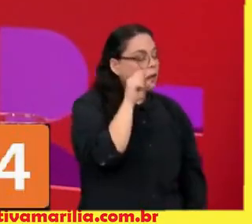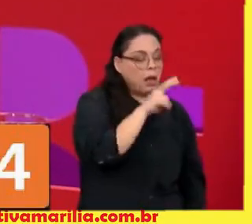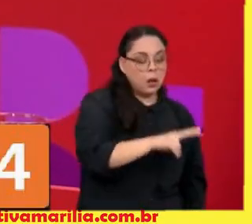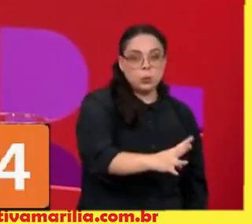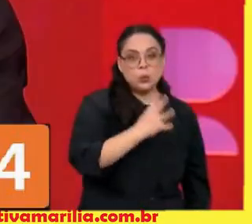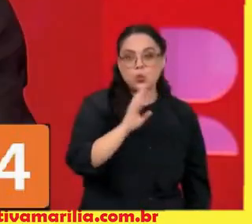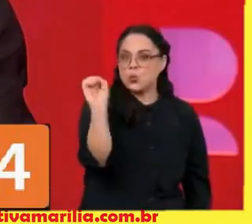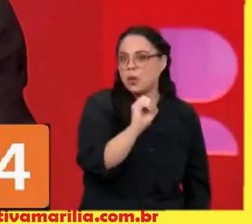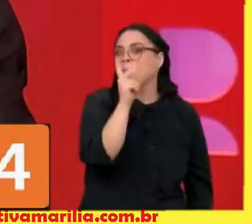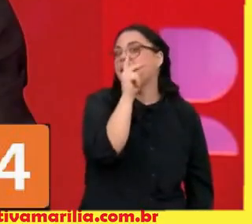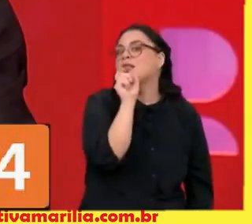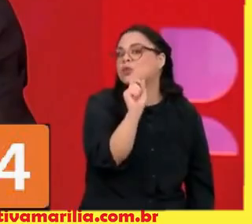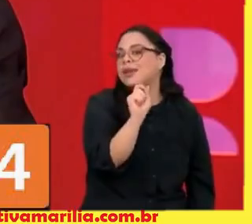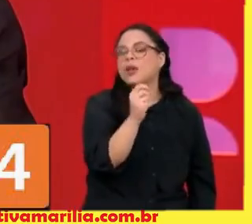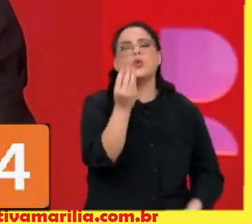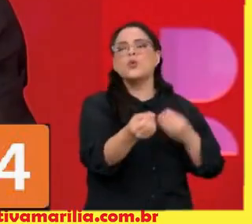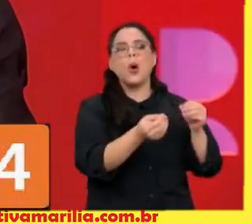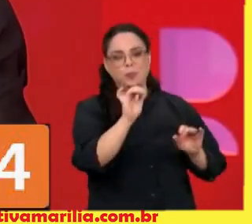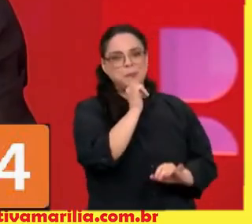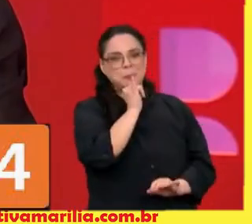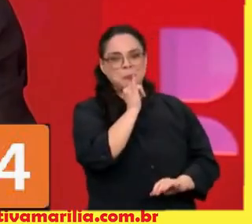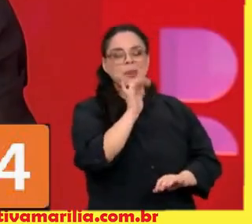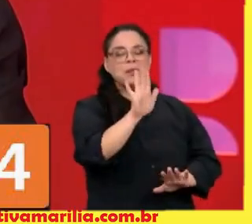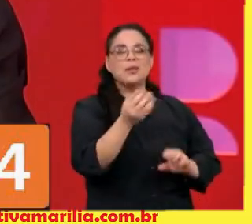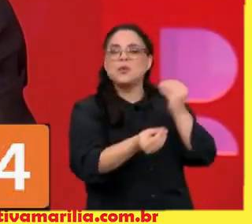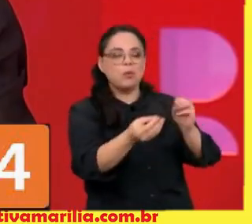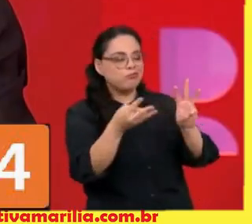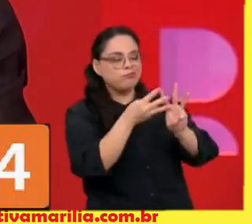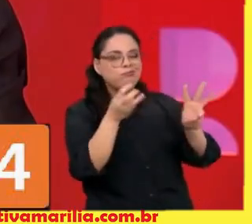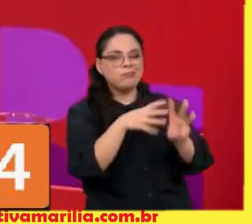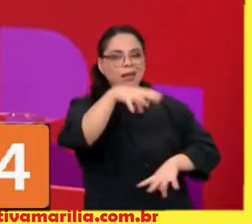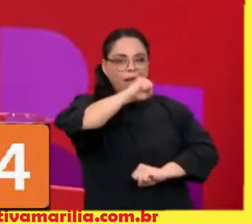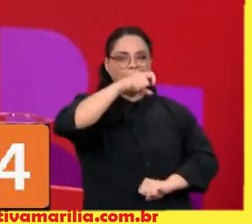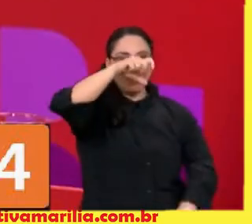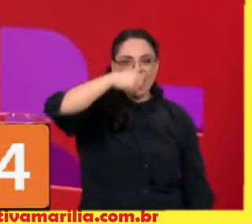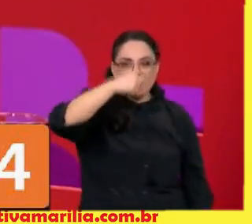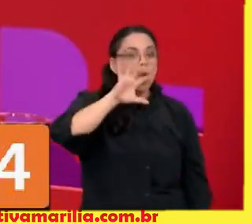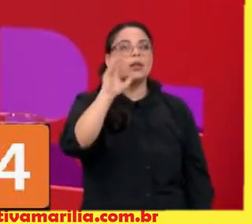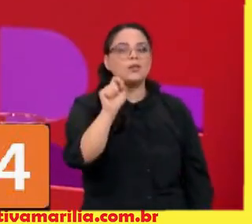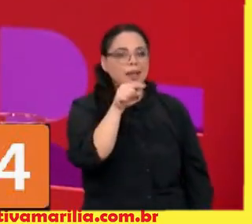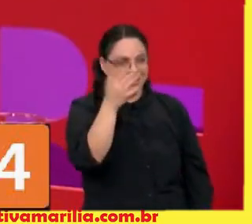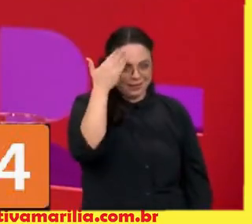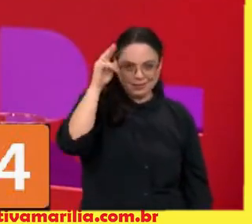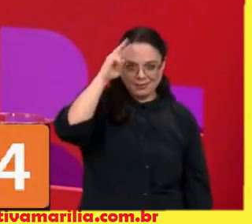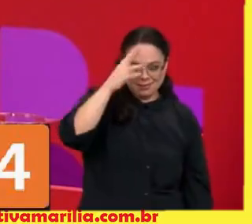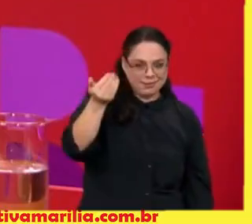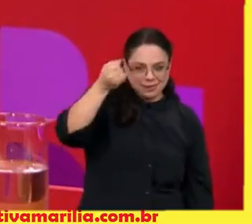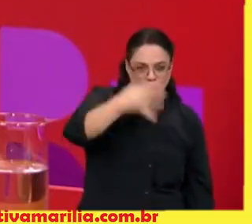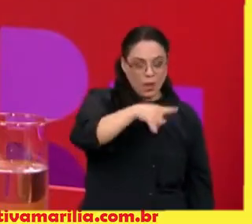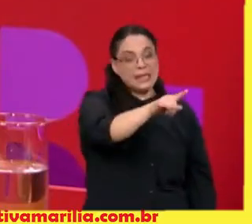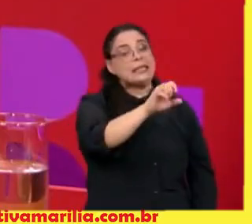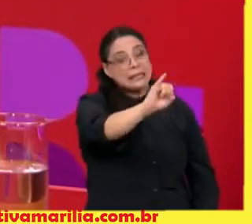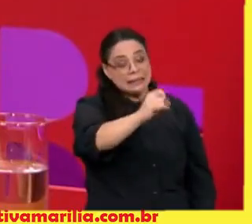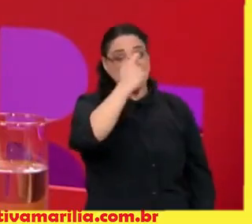pessoas... Era muito rápida o processo entre a pessoa entender o que estava acontecendo, justamente porque ele não tinha